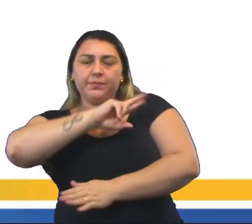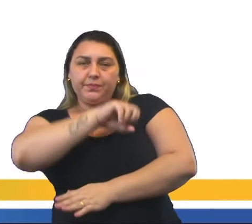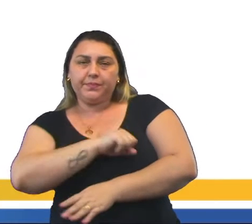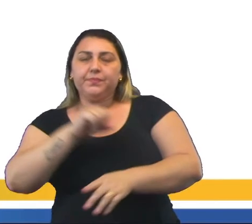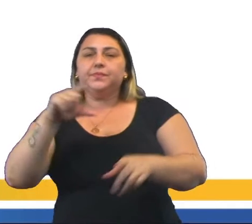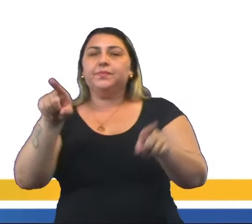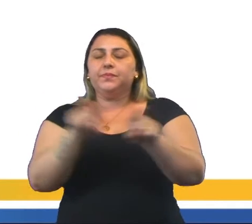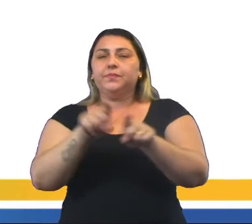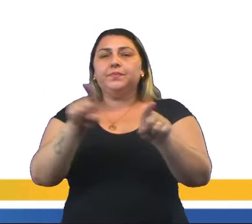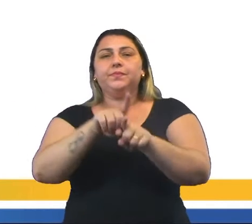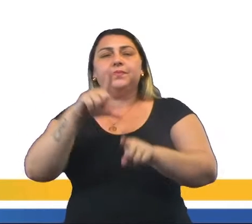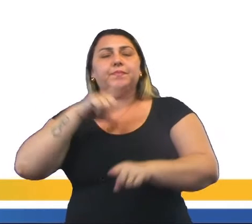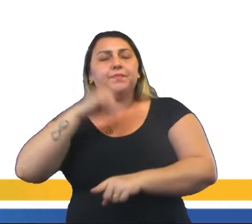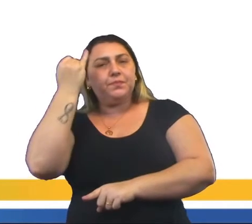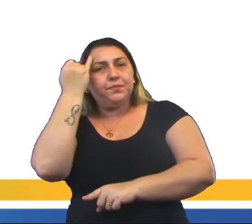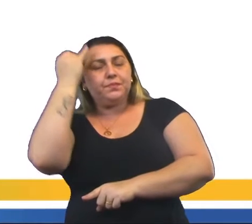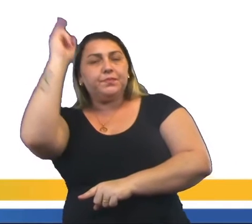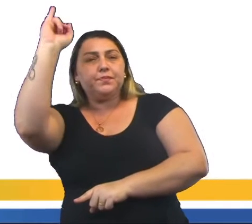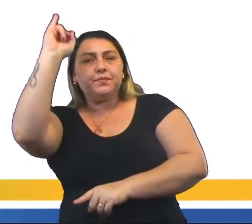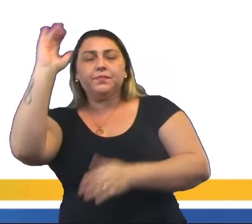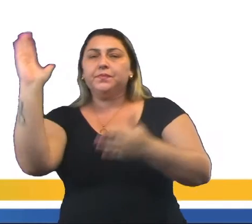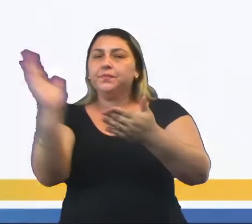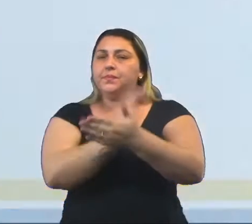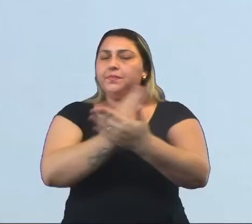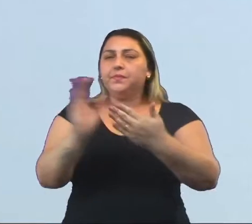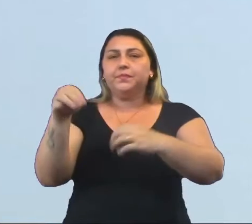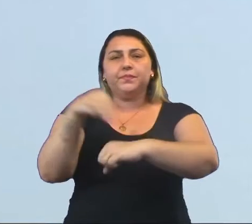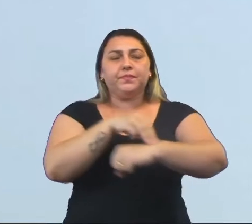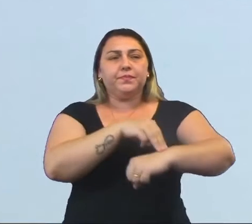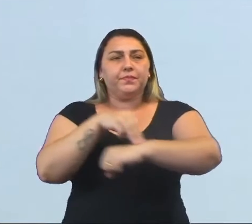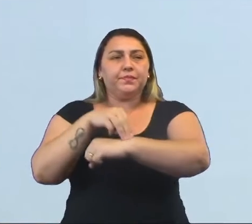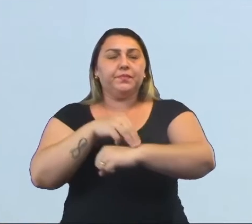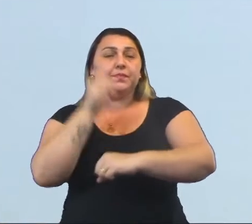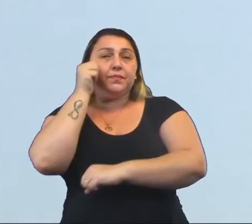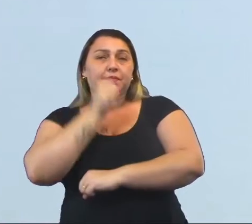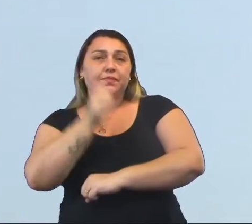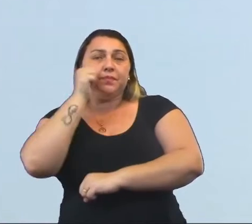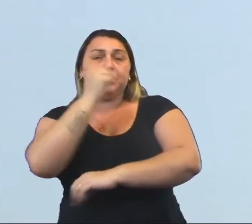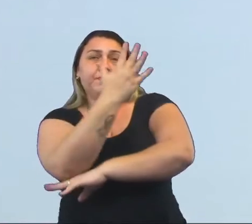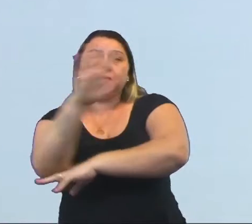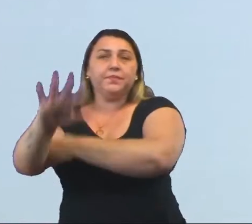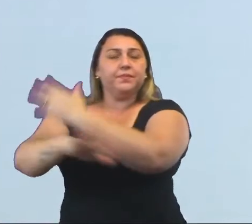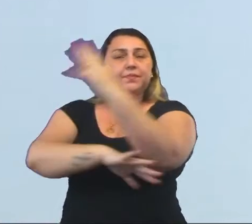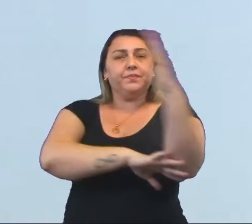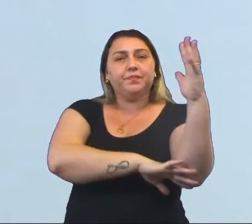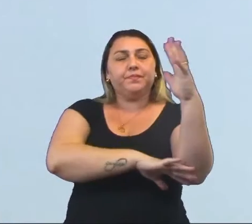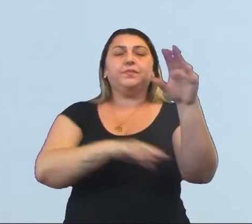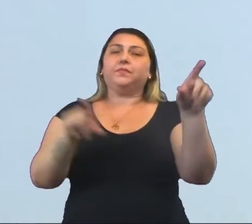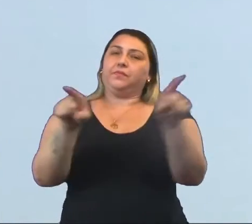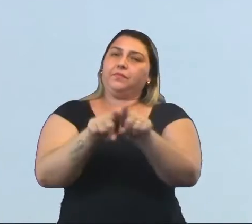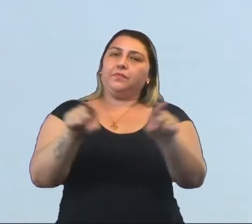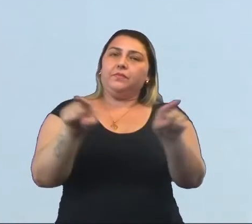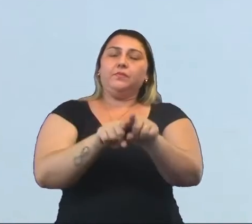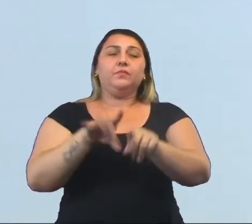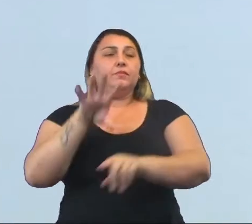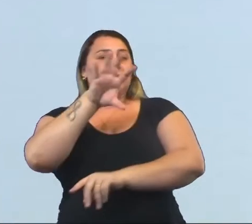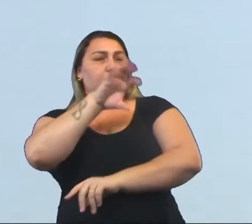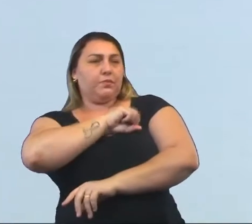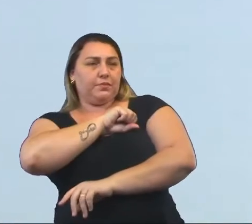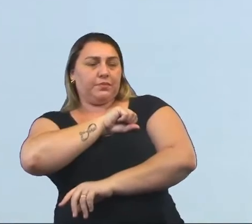também a idealização, em alguns momentos idealização da mulher, da natureza, idealização do